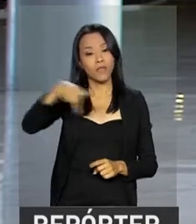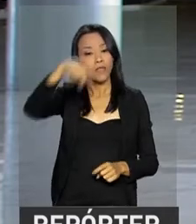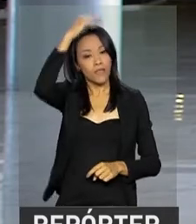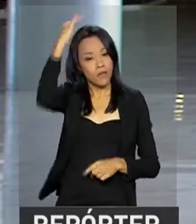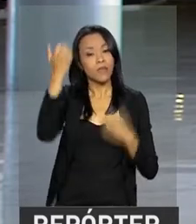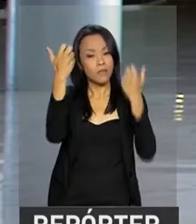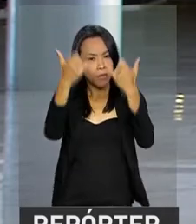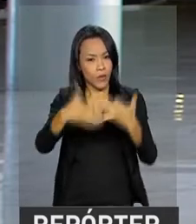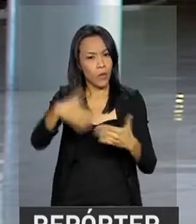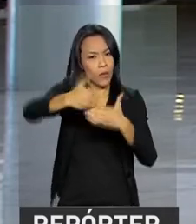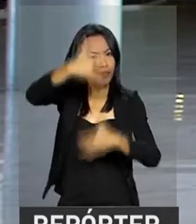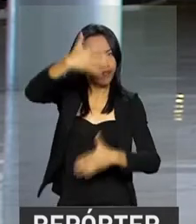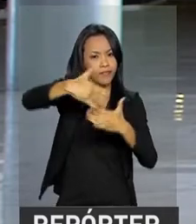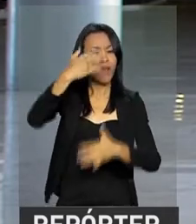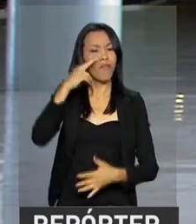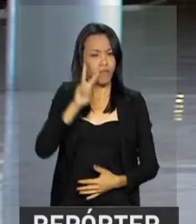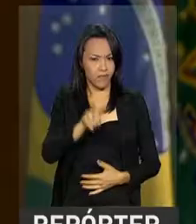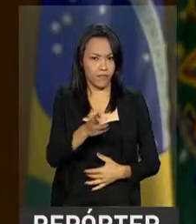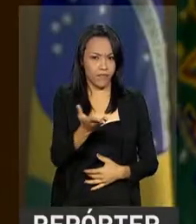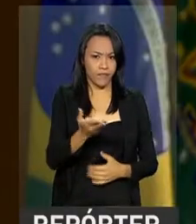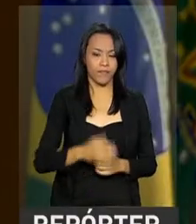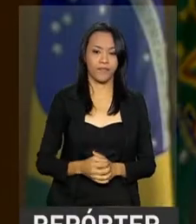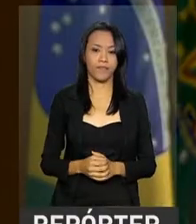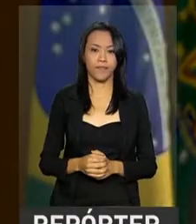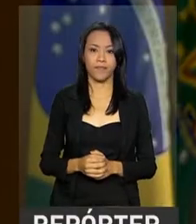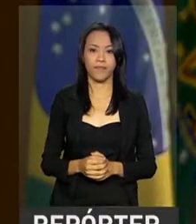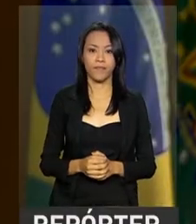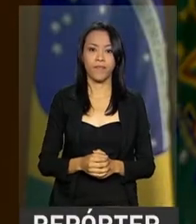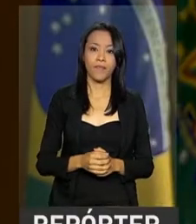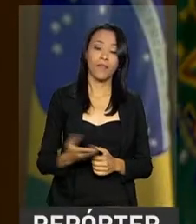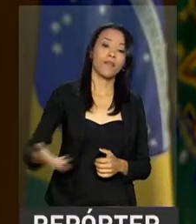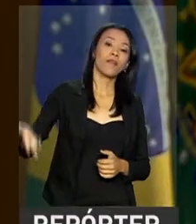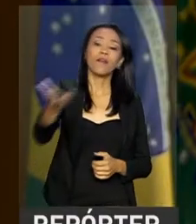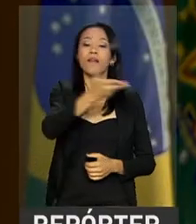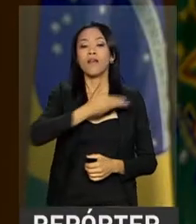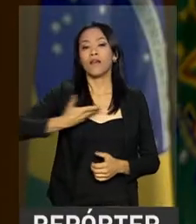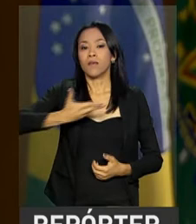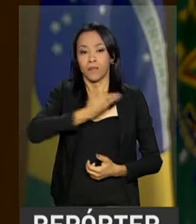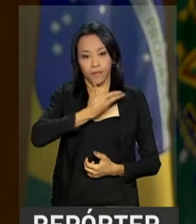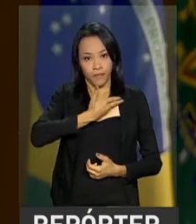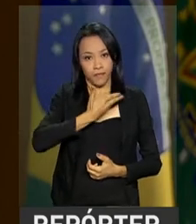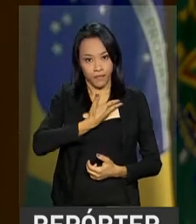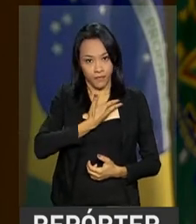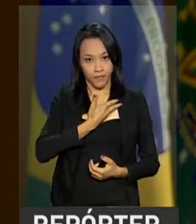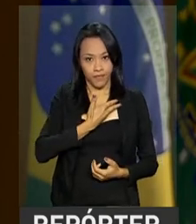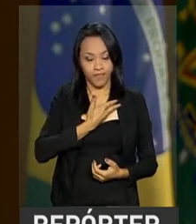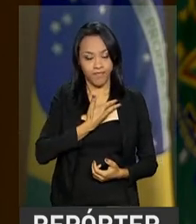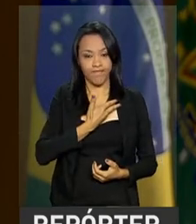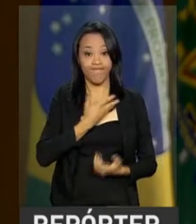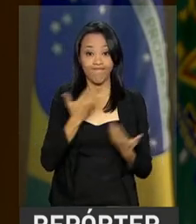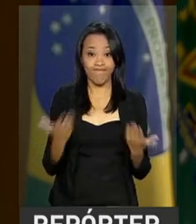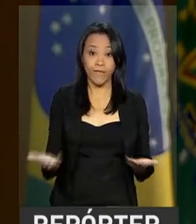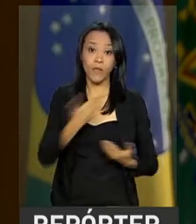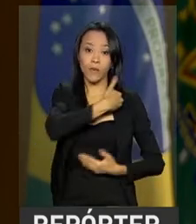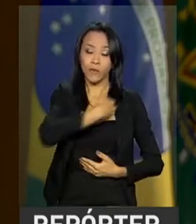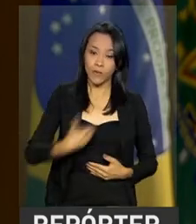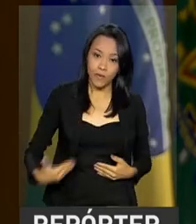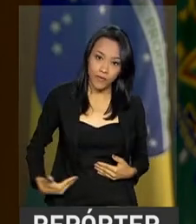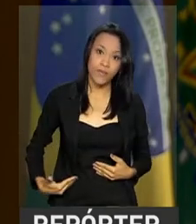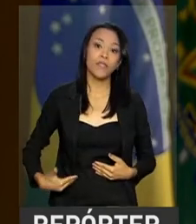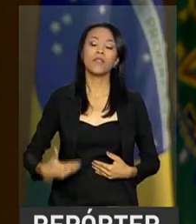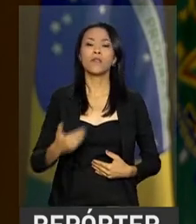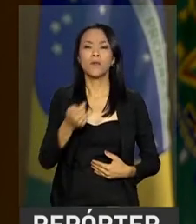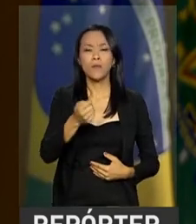redes sociais. Vamos ouvi-lo. Meus amigos, minhas amigas, o governo